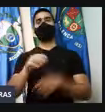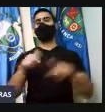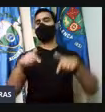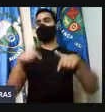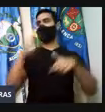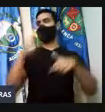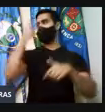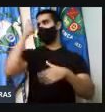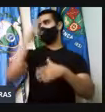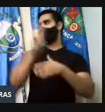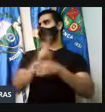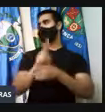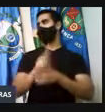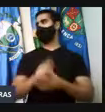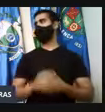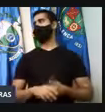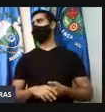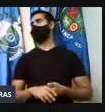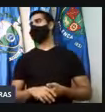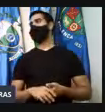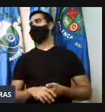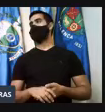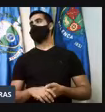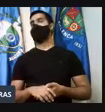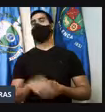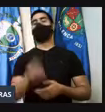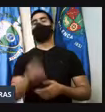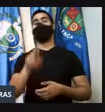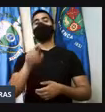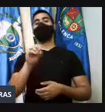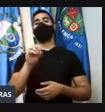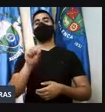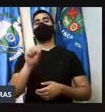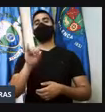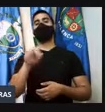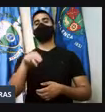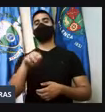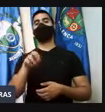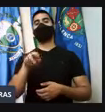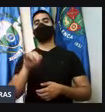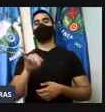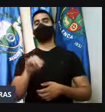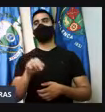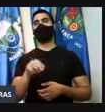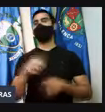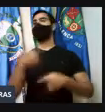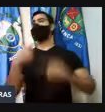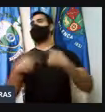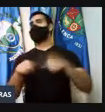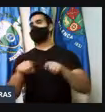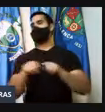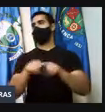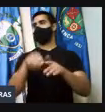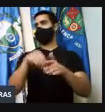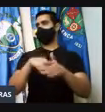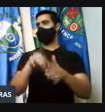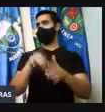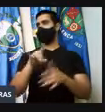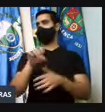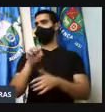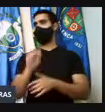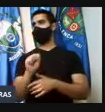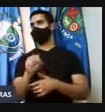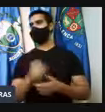honorífico benemérito municipal à senhora Rosimério de Araújo Barbosa. Discussão única e votação no dia